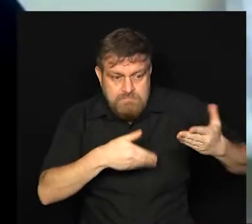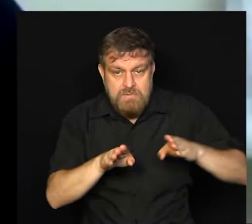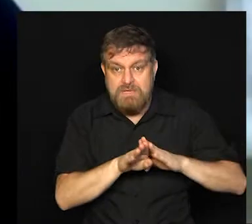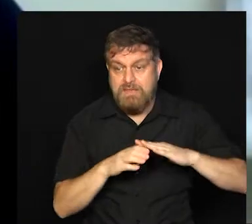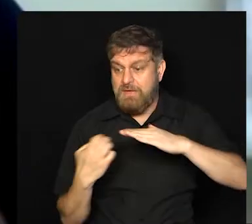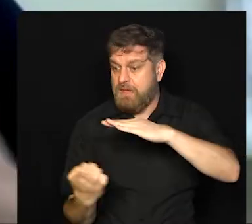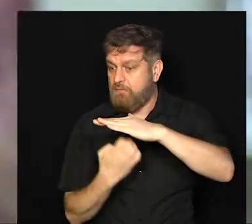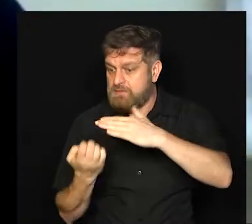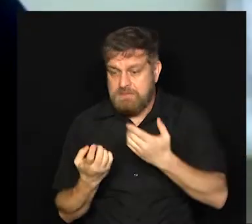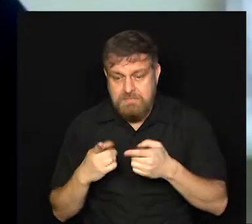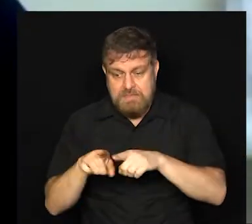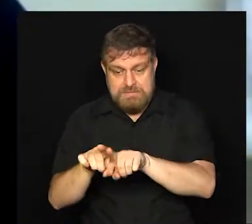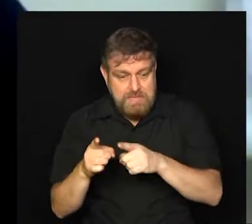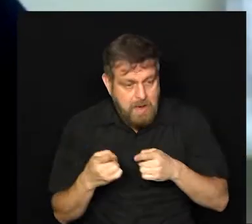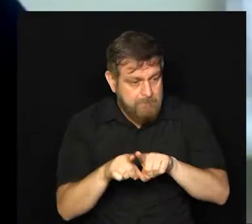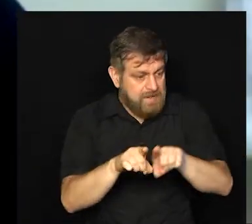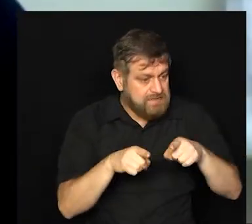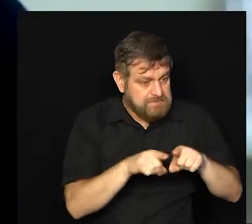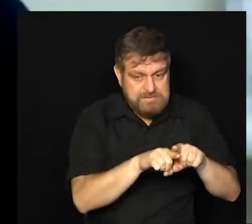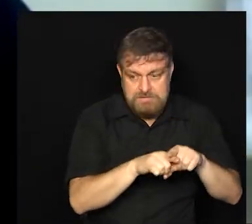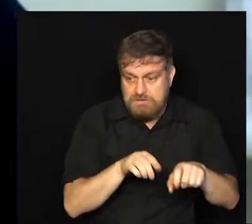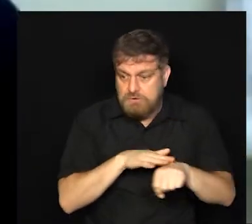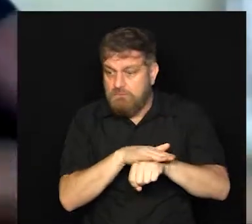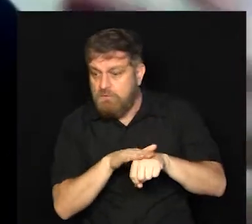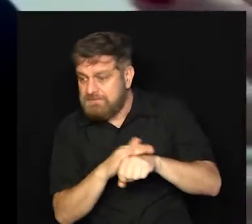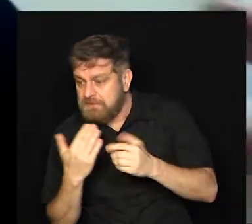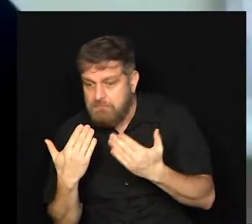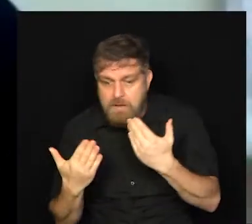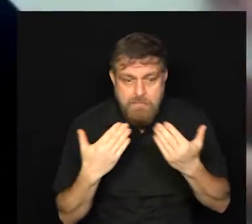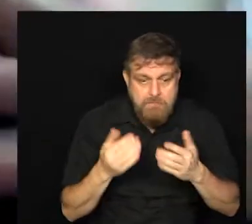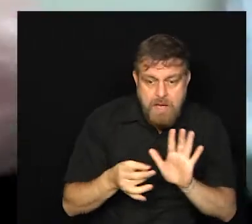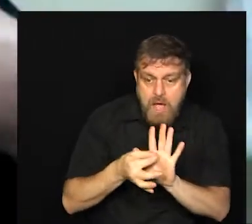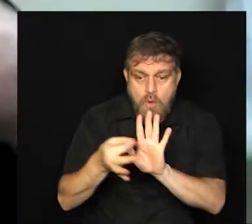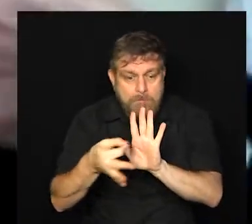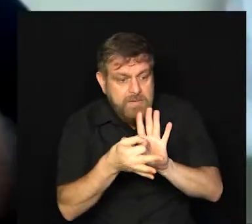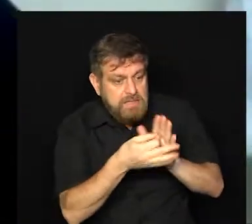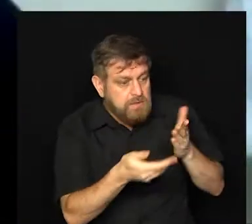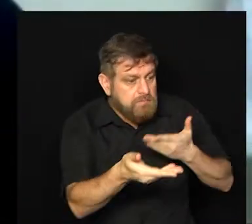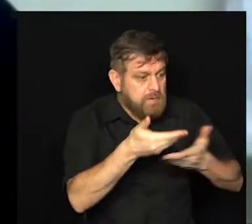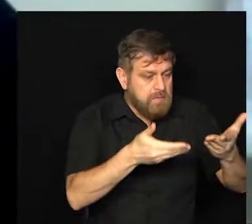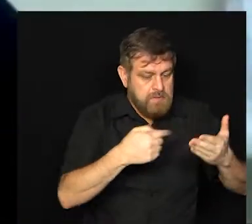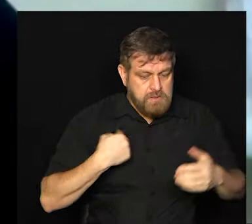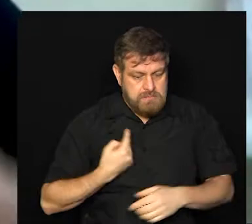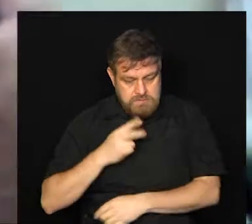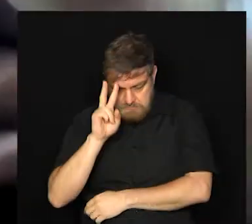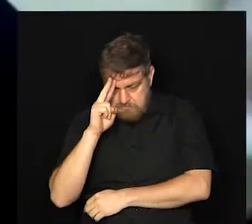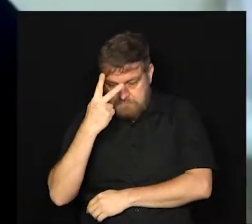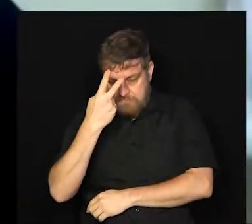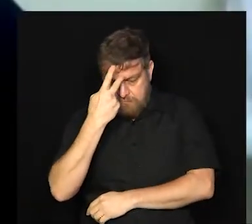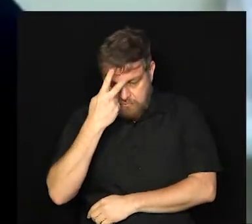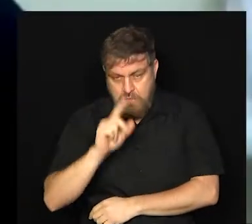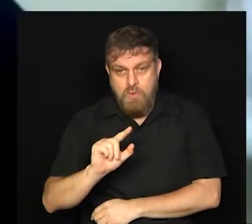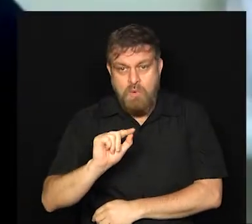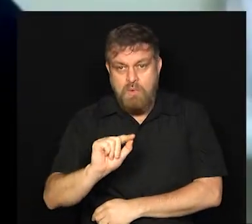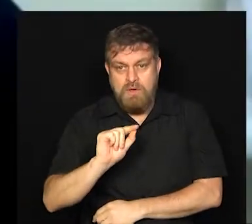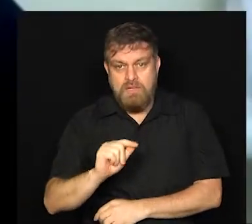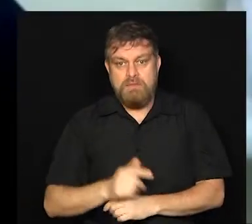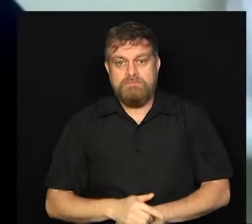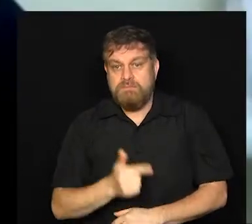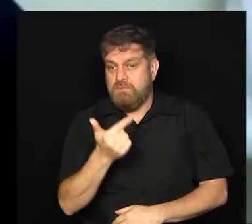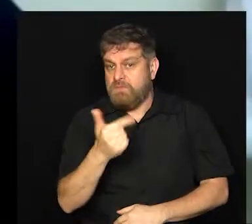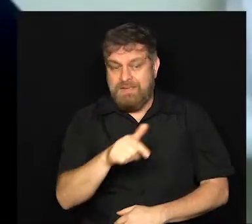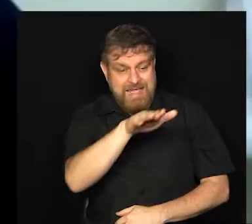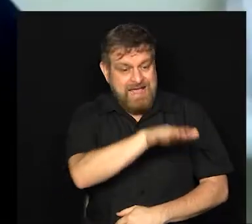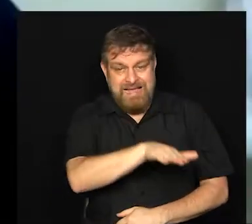empresas parceiras, com a nossa rede de relacionamento. E aí, a nossa demanda mudou. Uhum. Né? Não temos